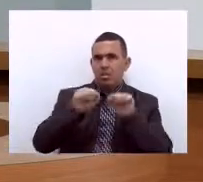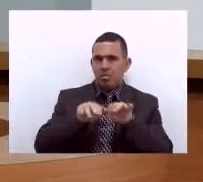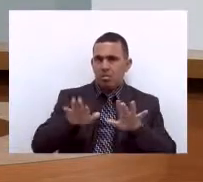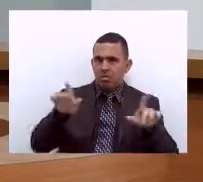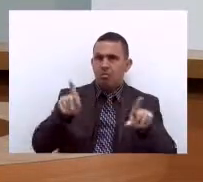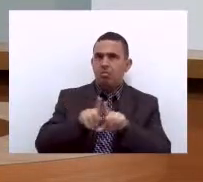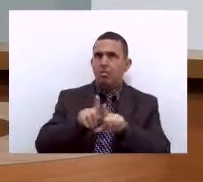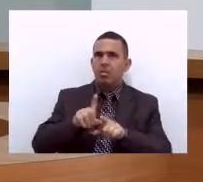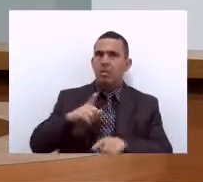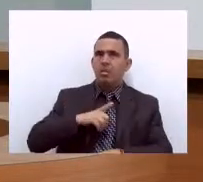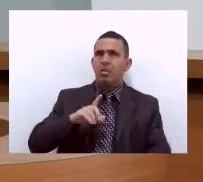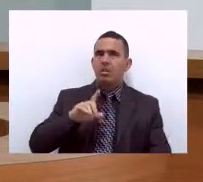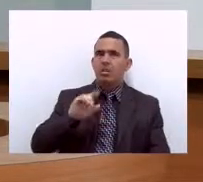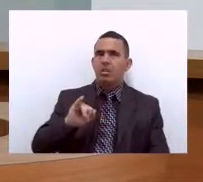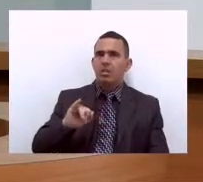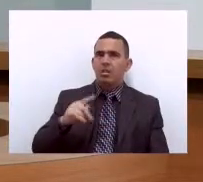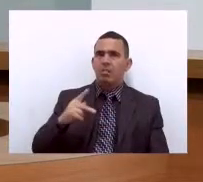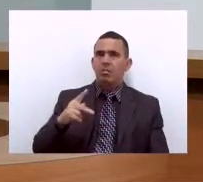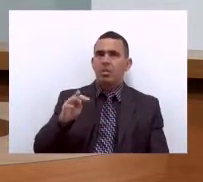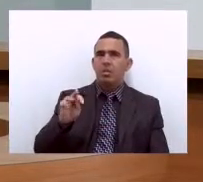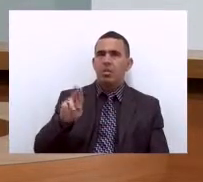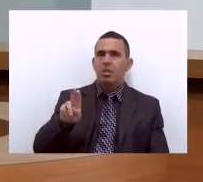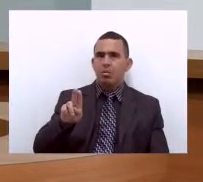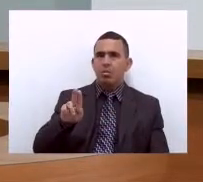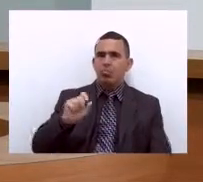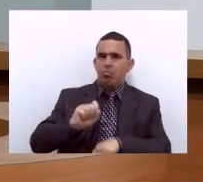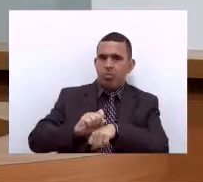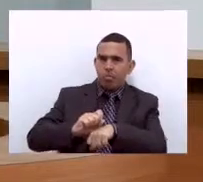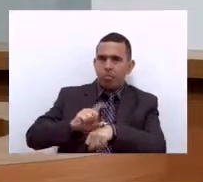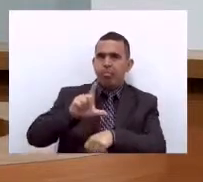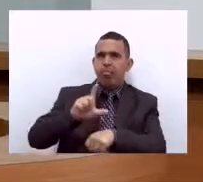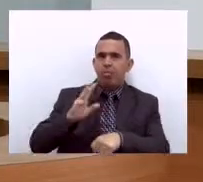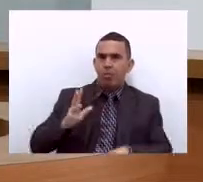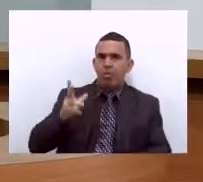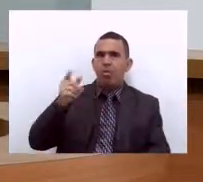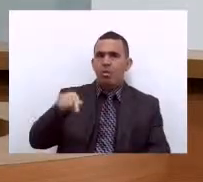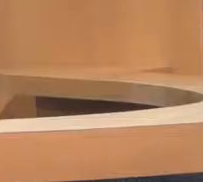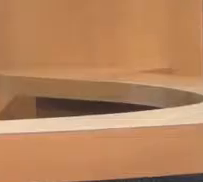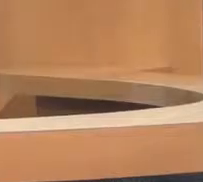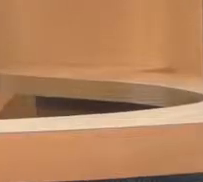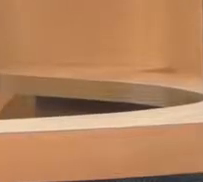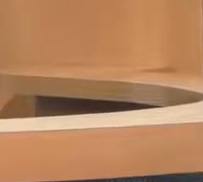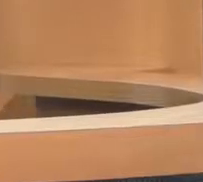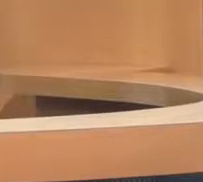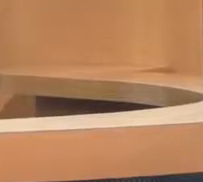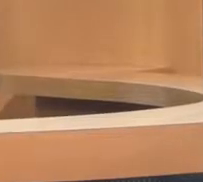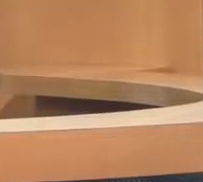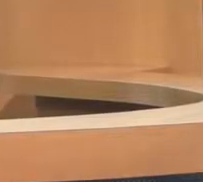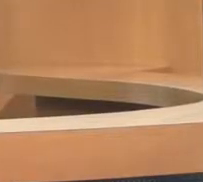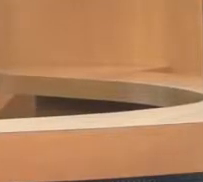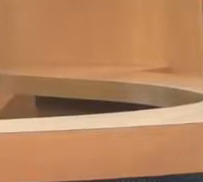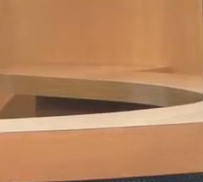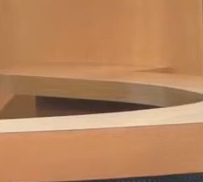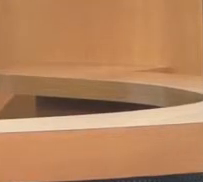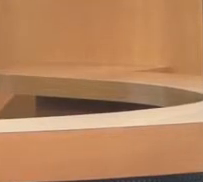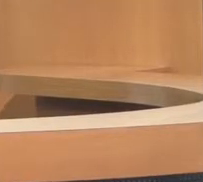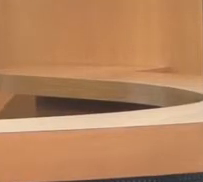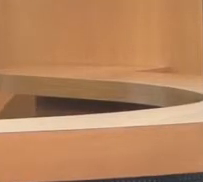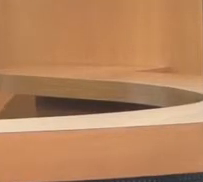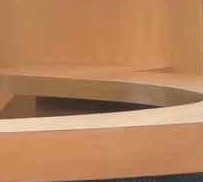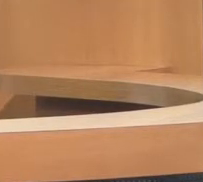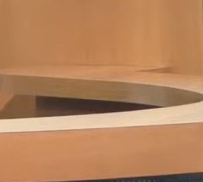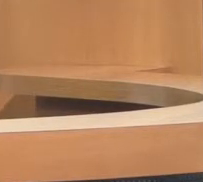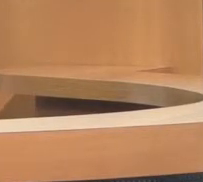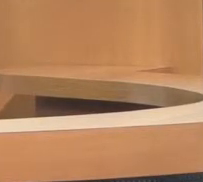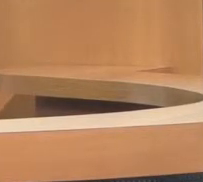o IPTU para todos, o IPTU abusivo para todos. É isso que a gente tem na nossa cidade. Com exceção do projeto de lei do vereador